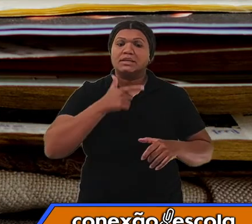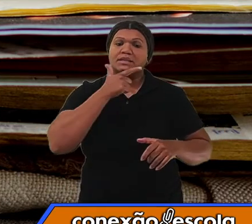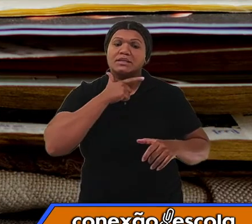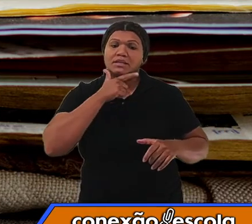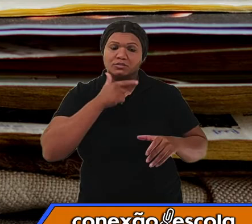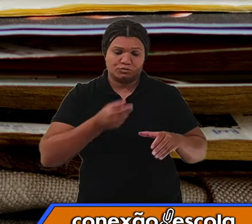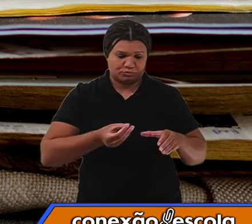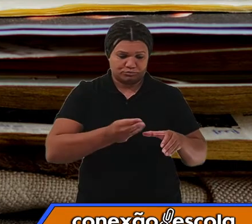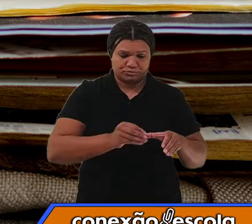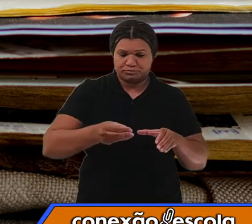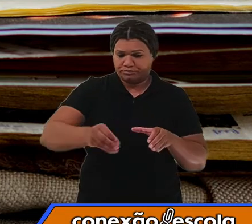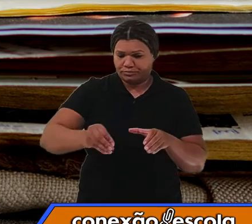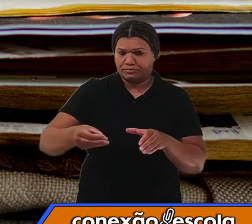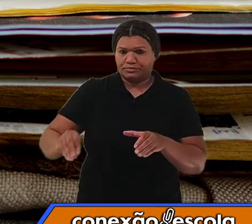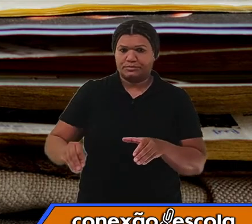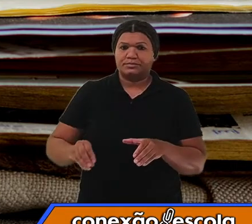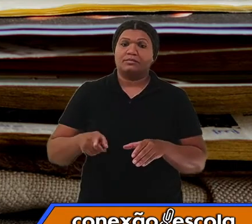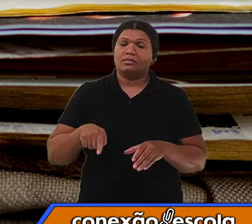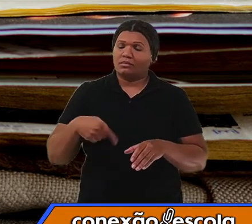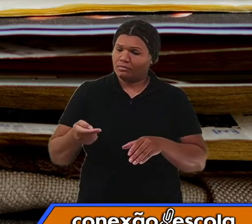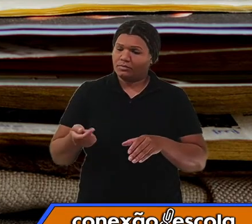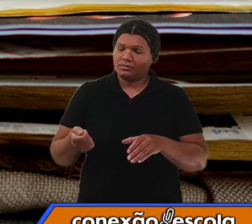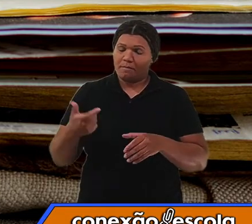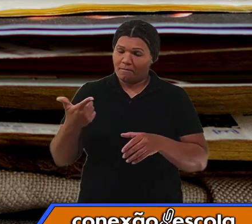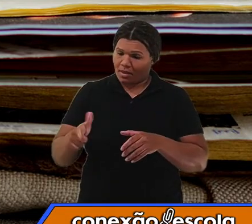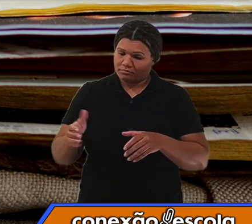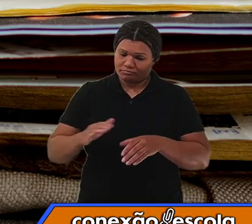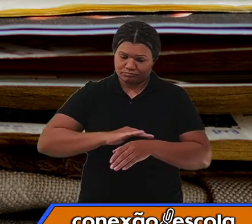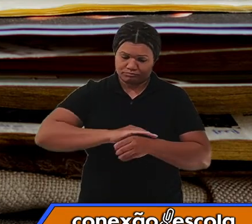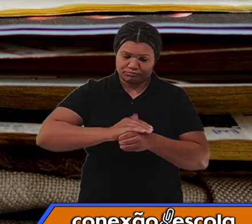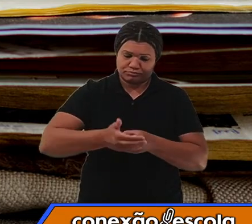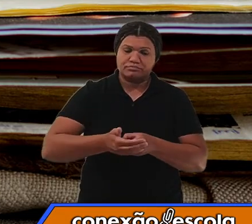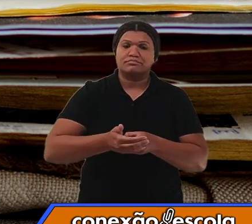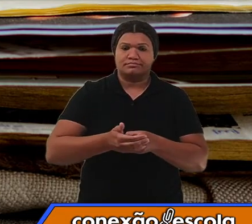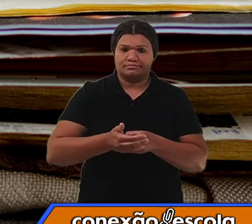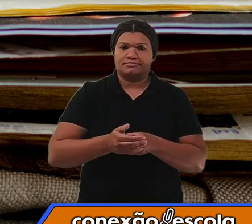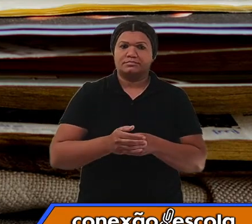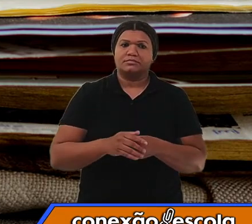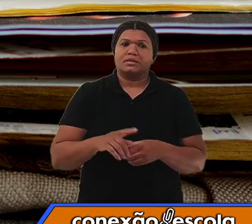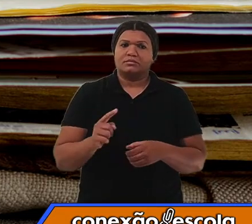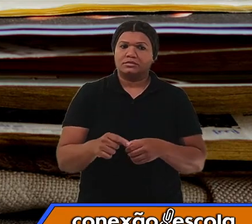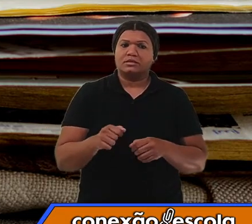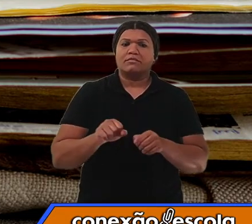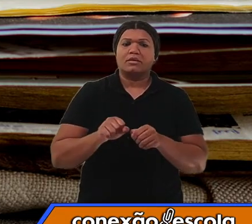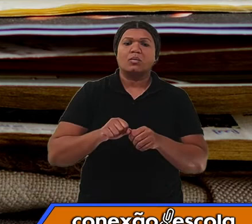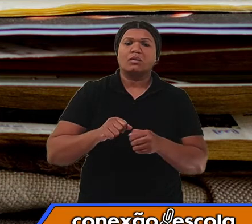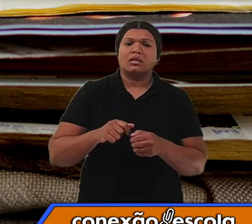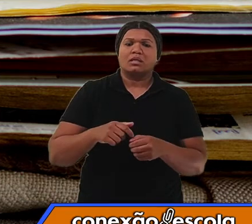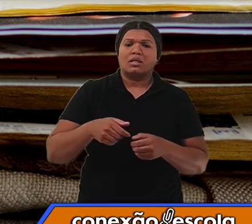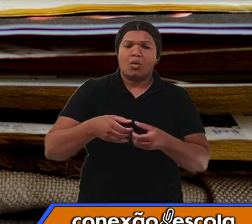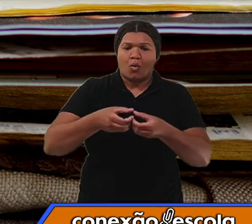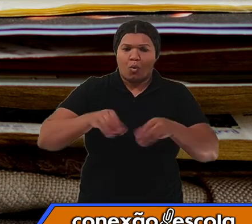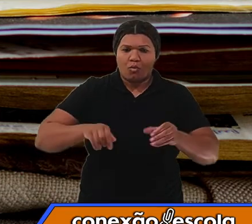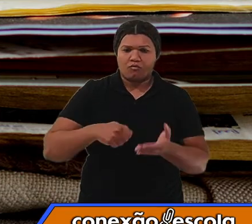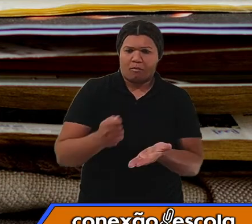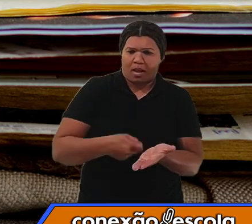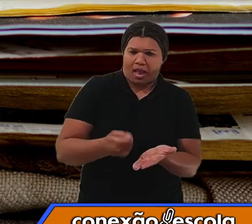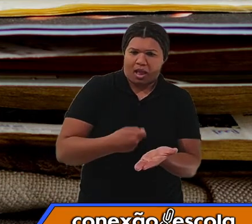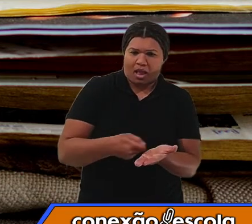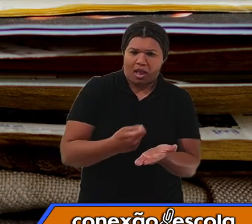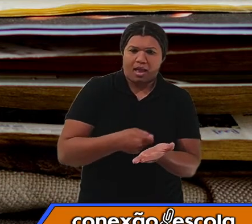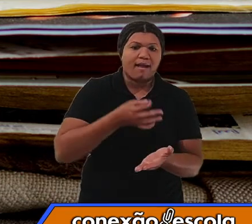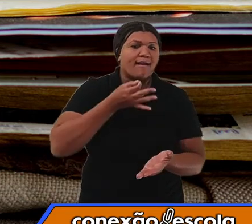queijo e cobrir com o restante da massa. E bata uma gema de ovo com uma colher de